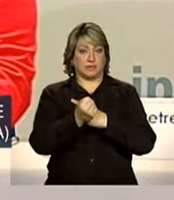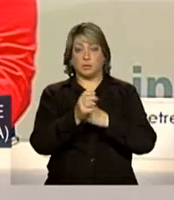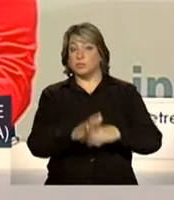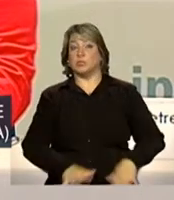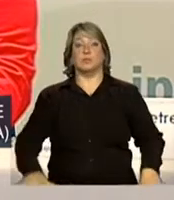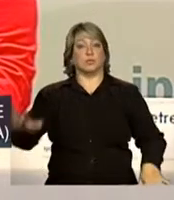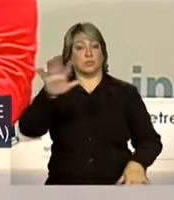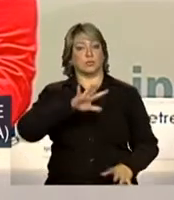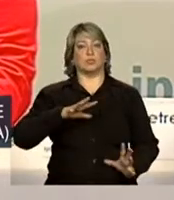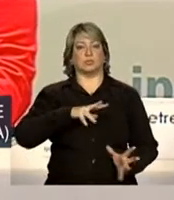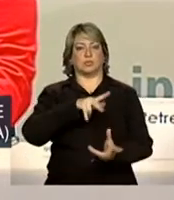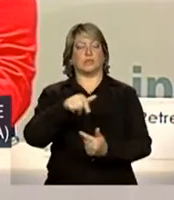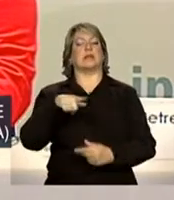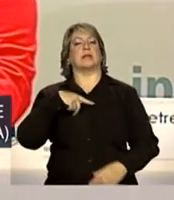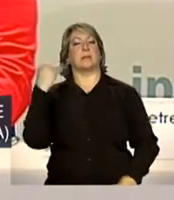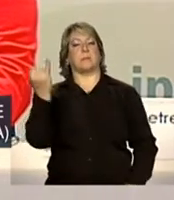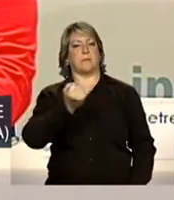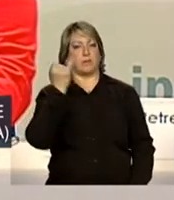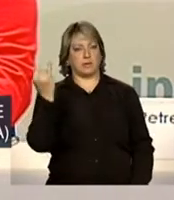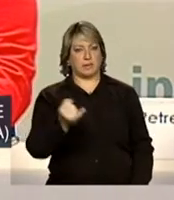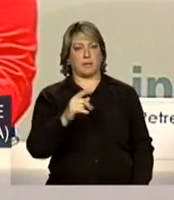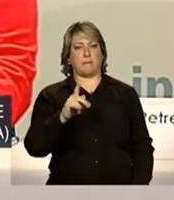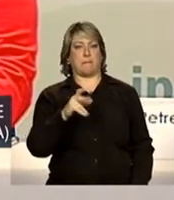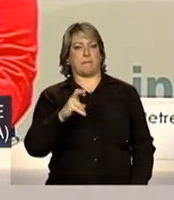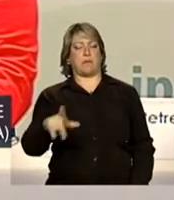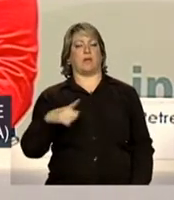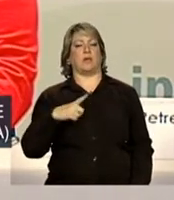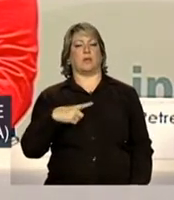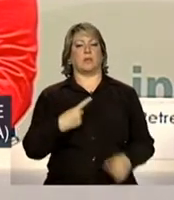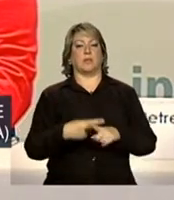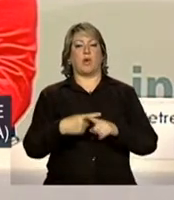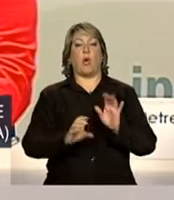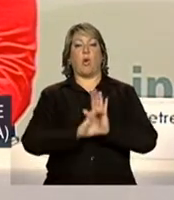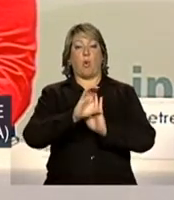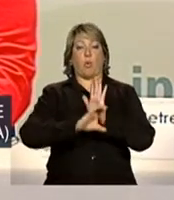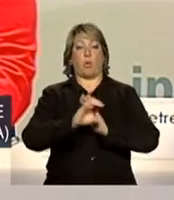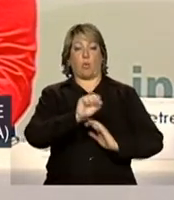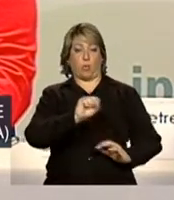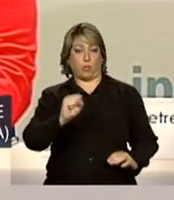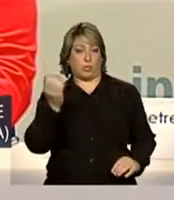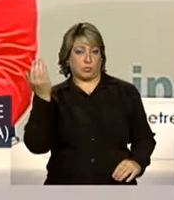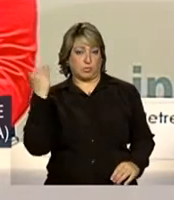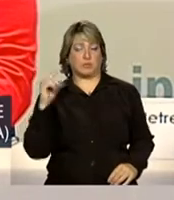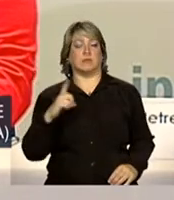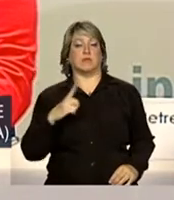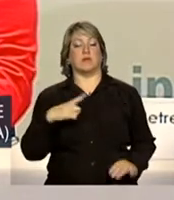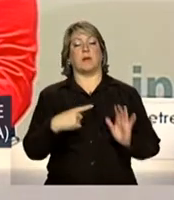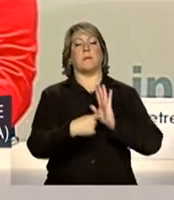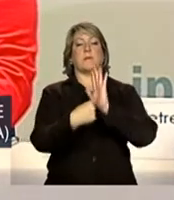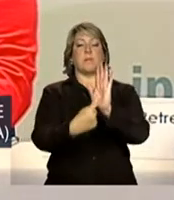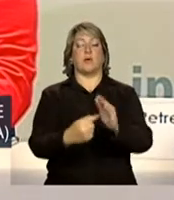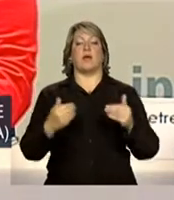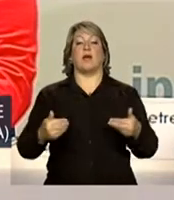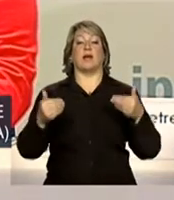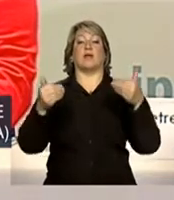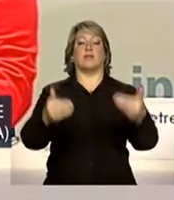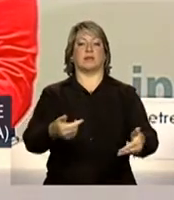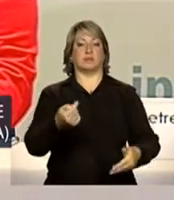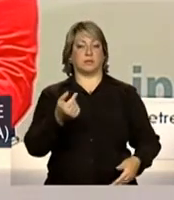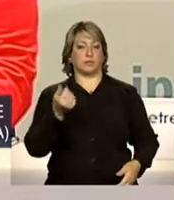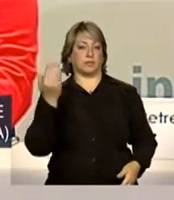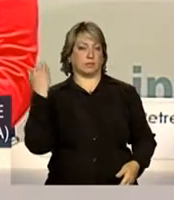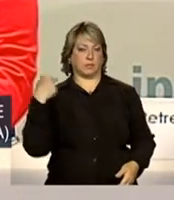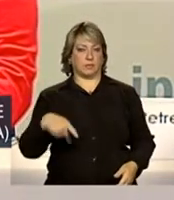universal têm um papel fundamental, sendo que a Constituição de 88 se apresenta como um marco para os avanços recentes do